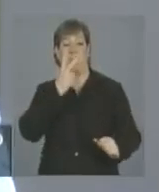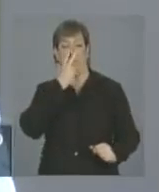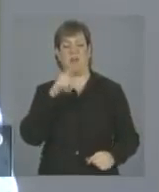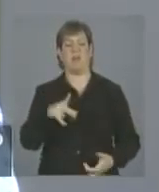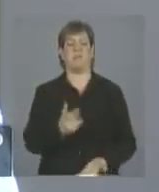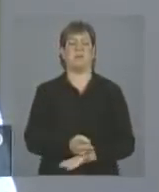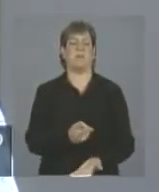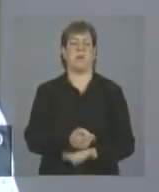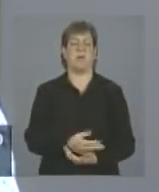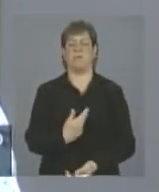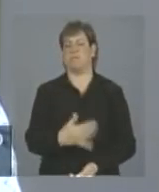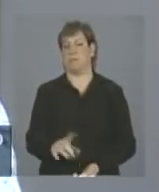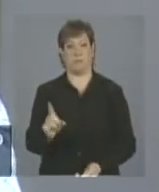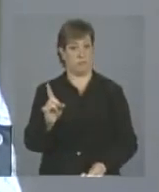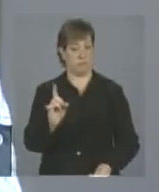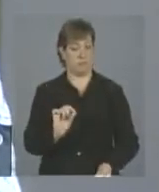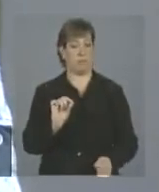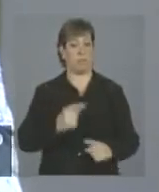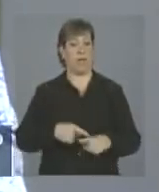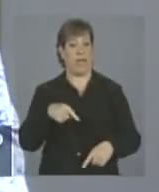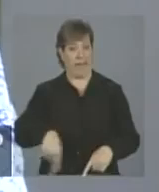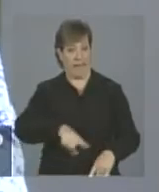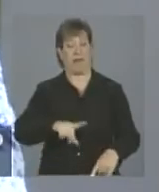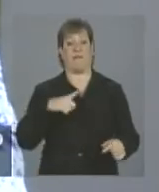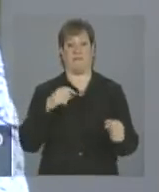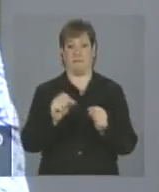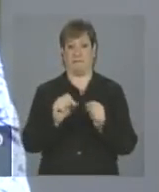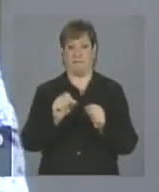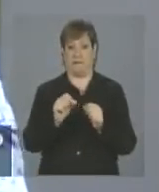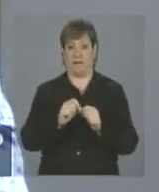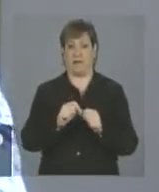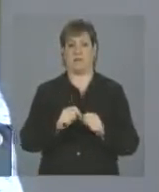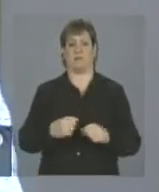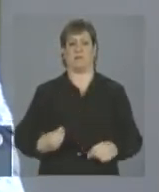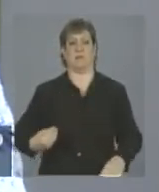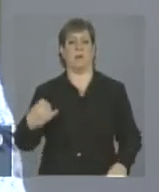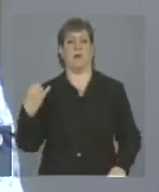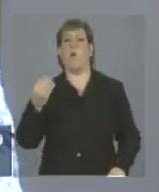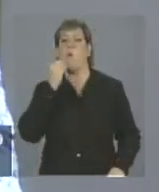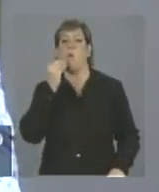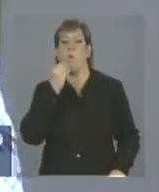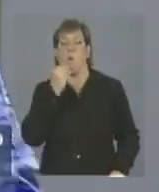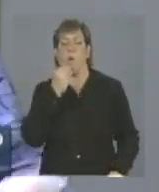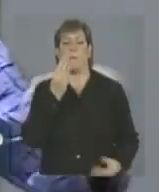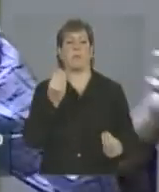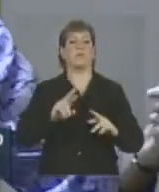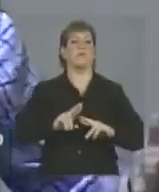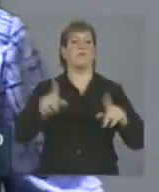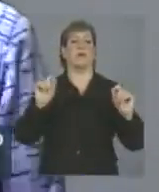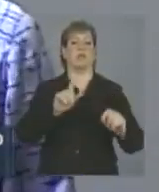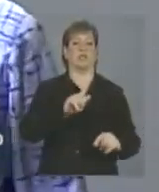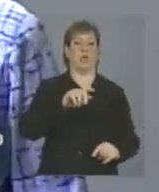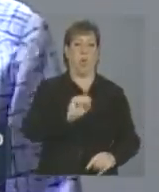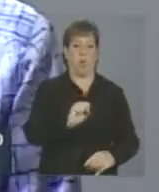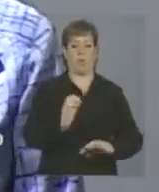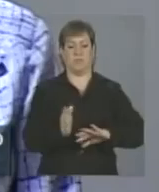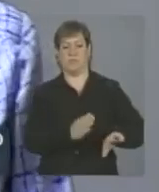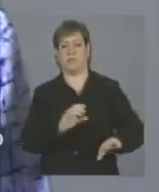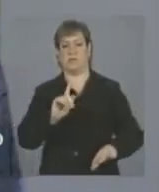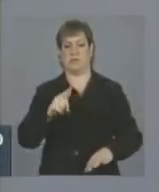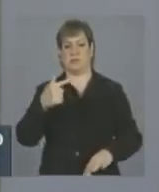do lugar, mas elas constituem um espaço completamente diferente do G8, do